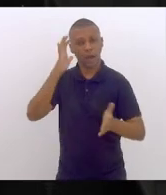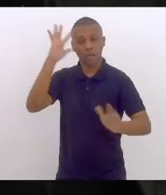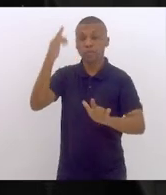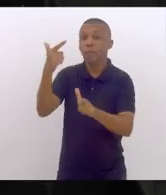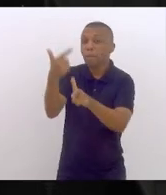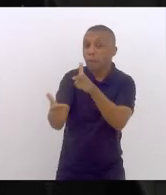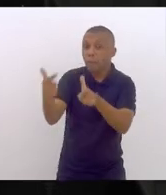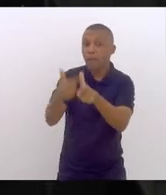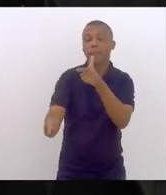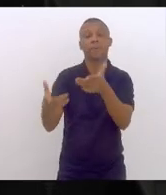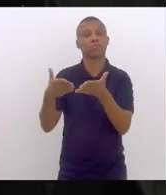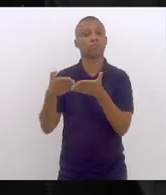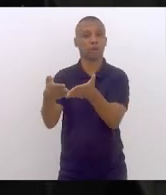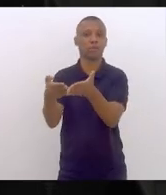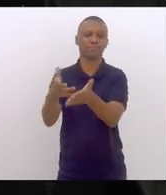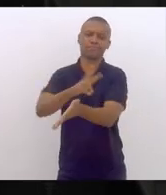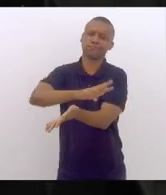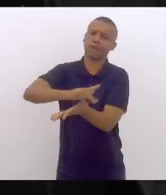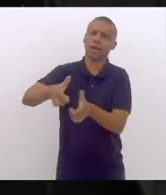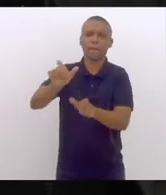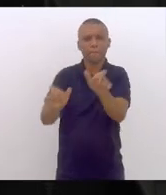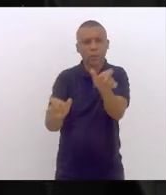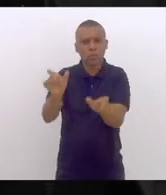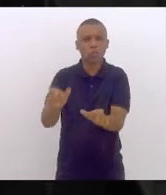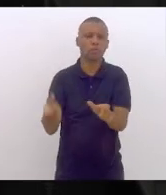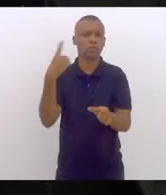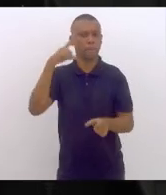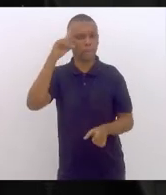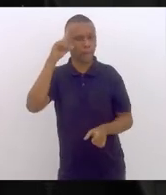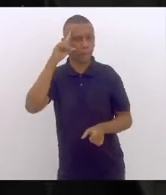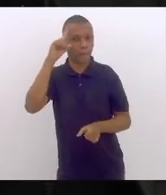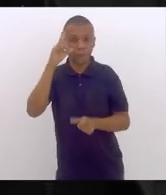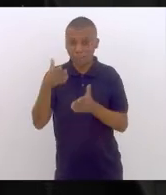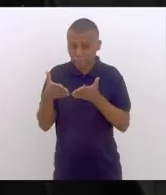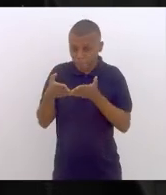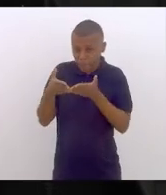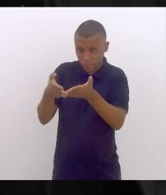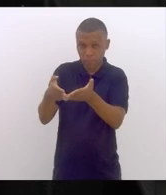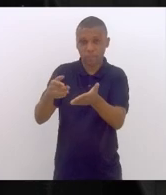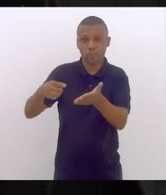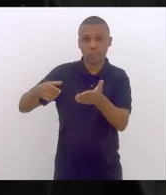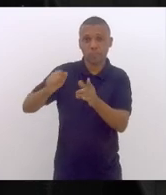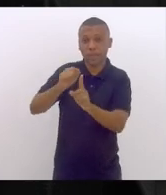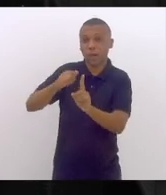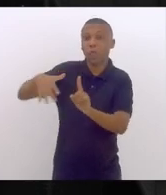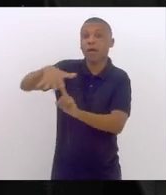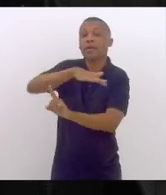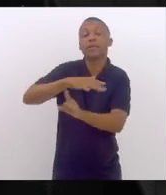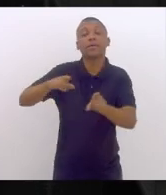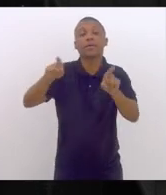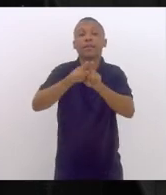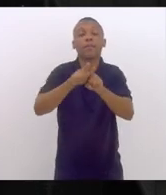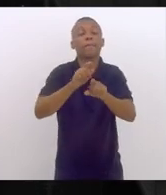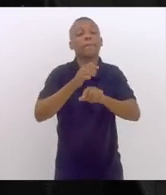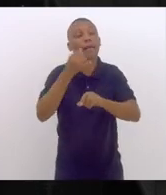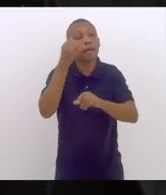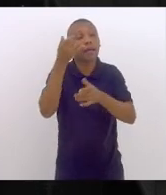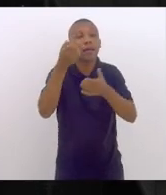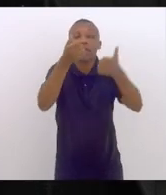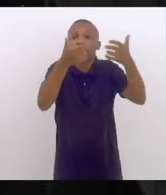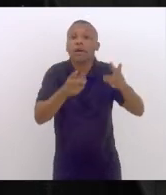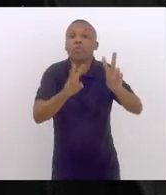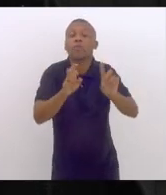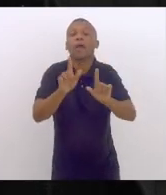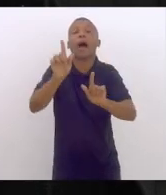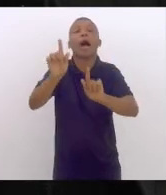transporte de centenas de milhares de pessoas diariamente pela Baía de Guanabara para não falar para não falar da questão da licitação